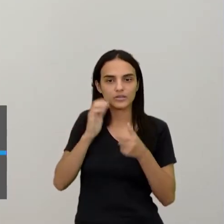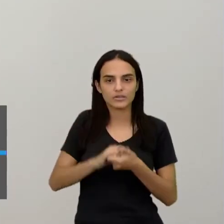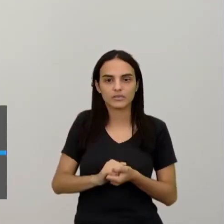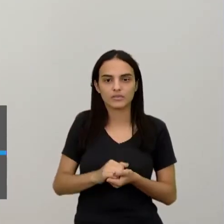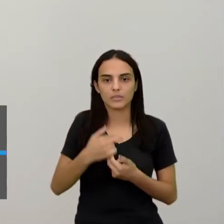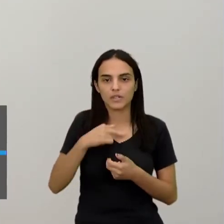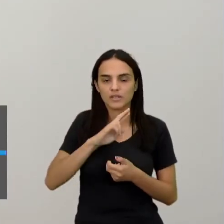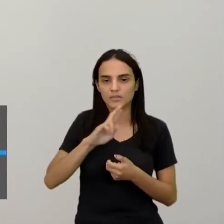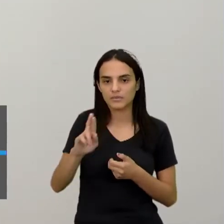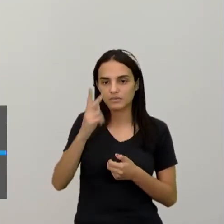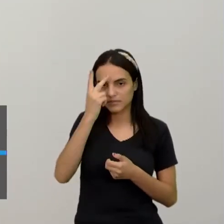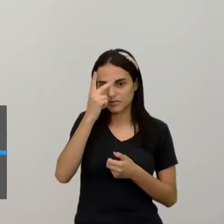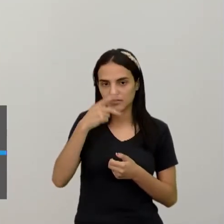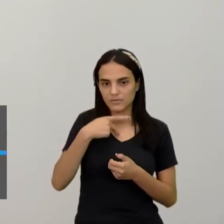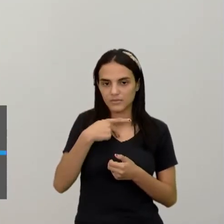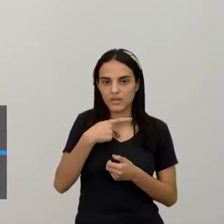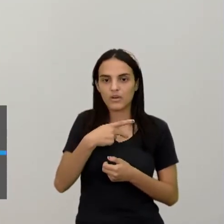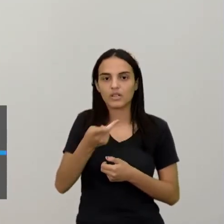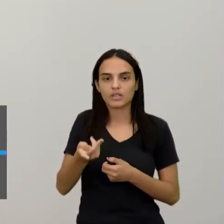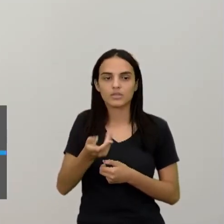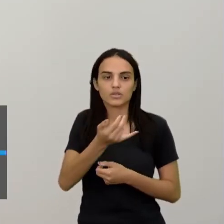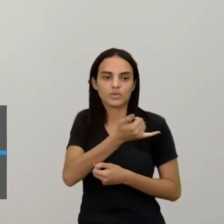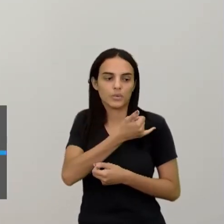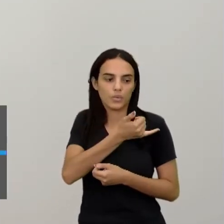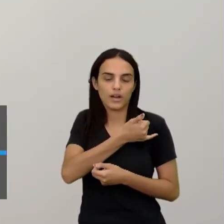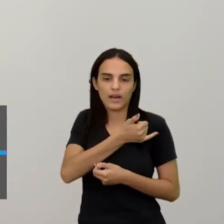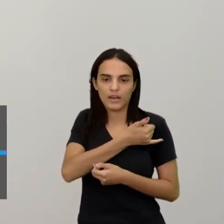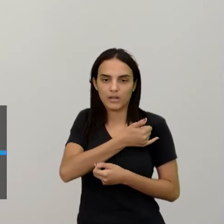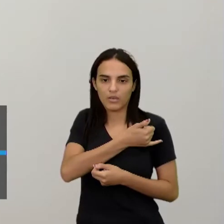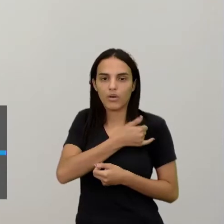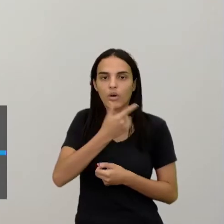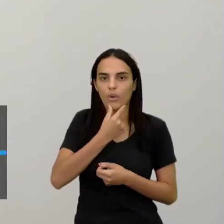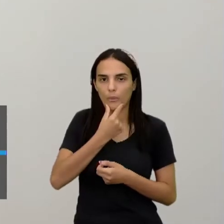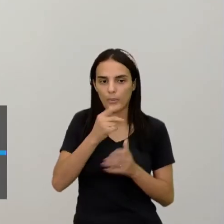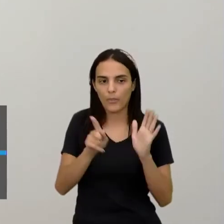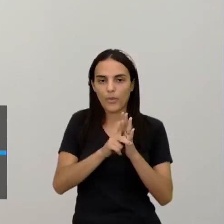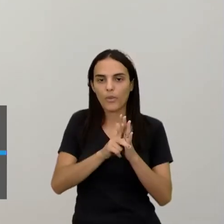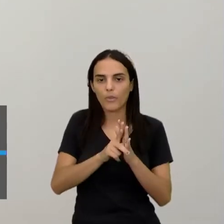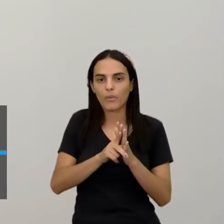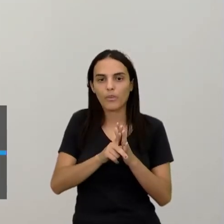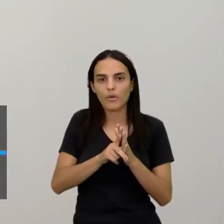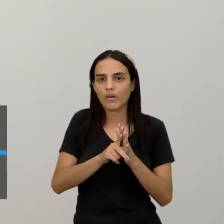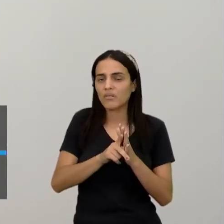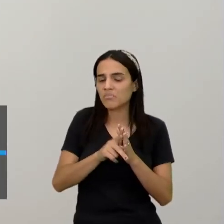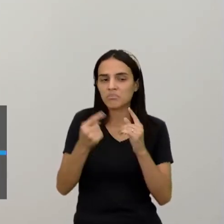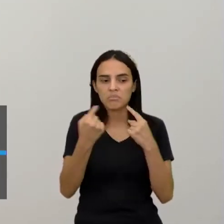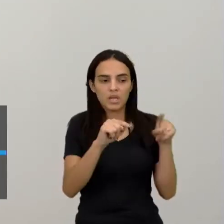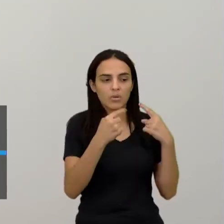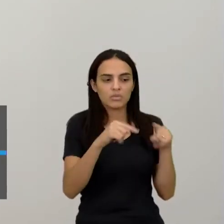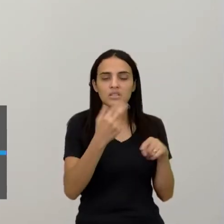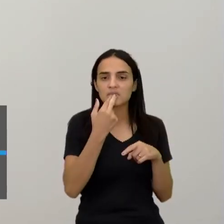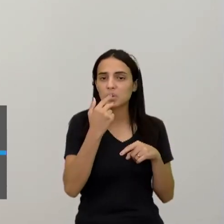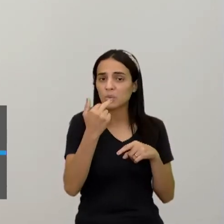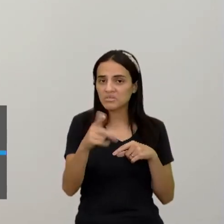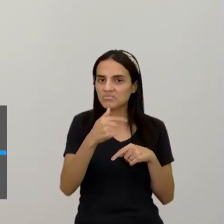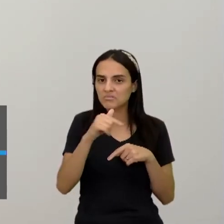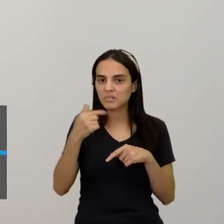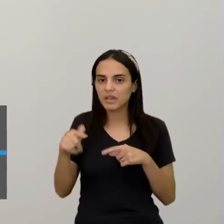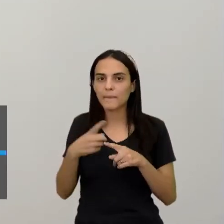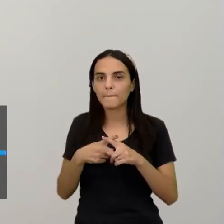uma resposta pessoal. Eu acho que o carioca não sofre todo esse preconceito aqui em São Paulo, mas eu percebo muito o nordestino vindo para São Paulo e tendo